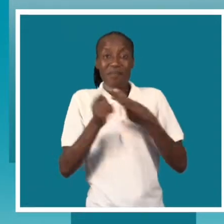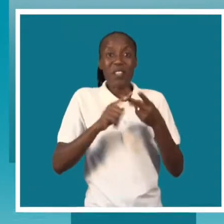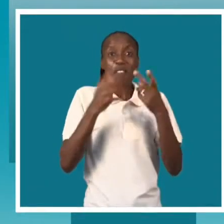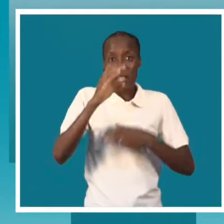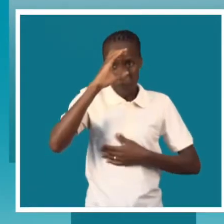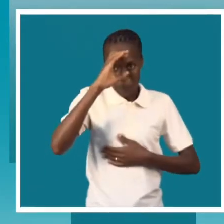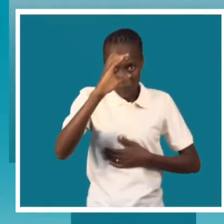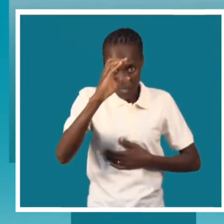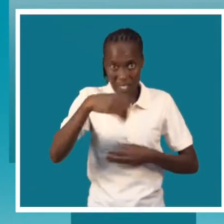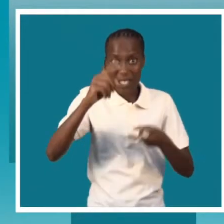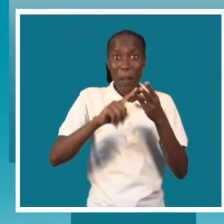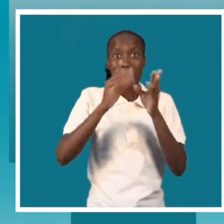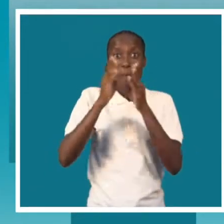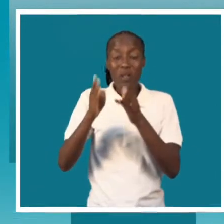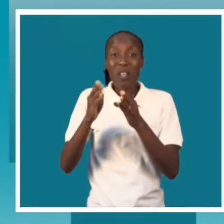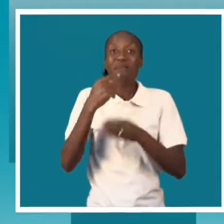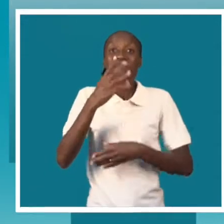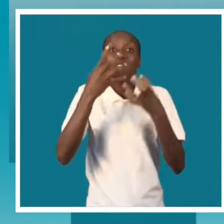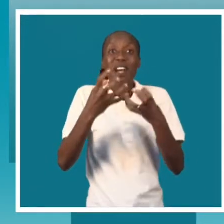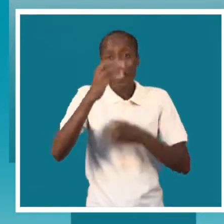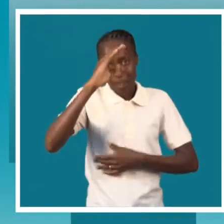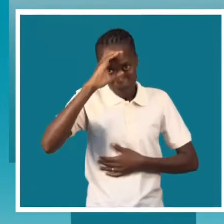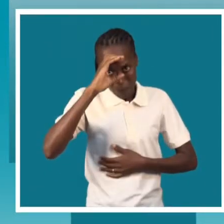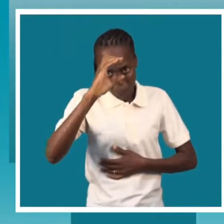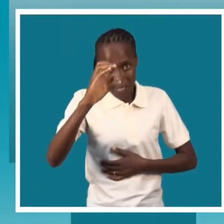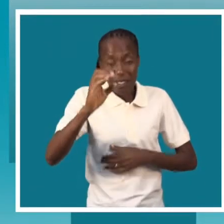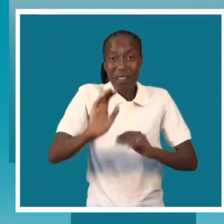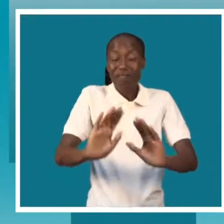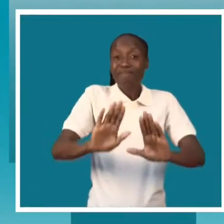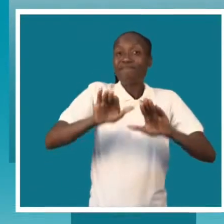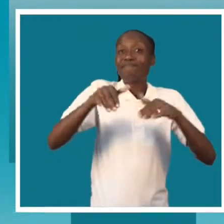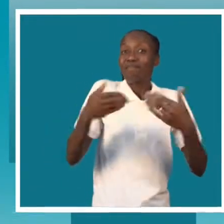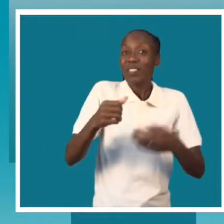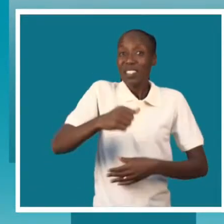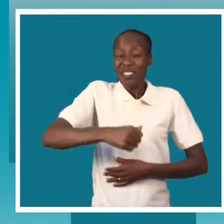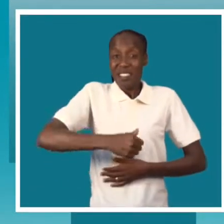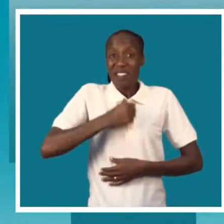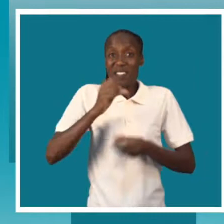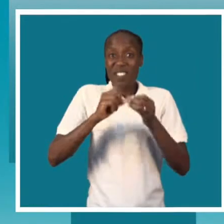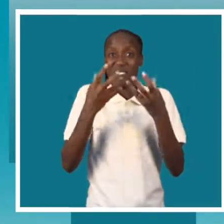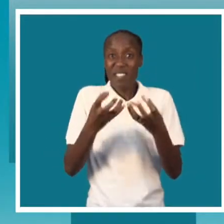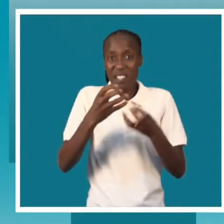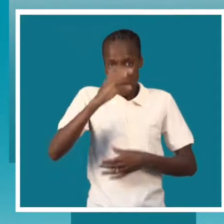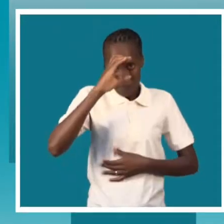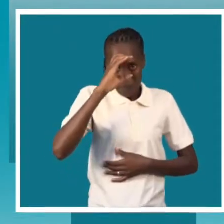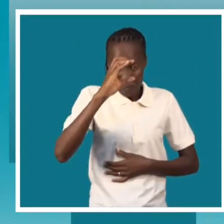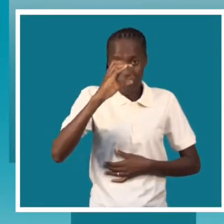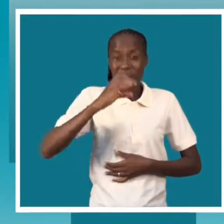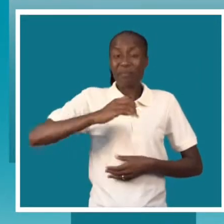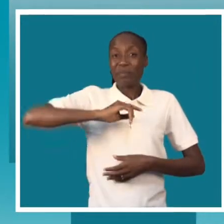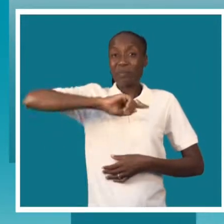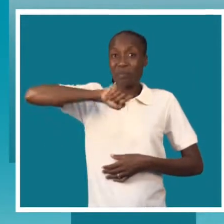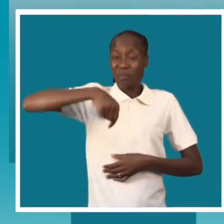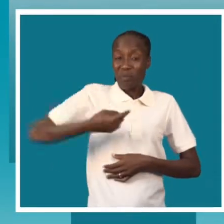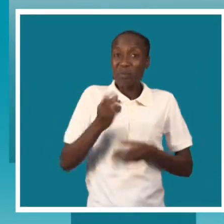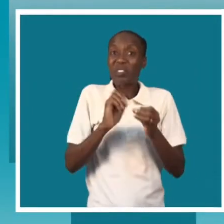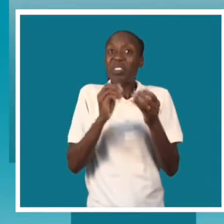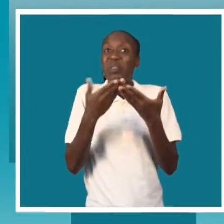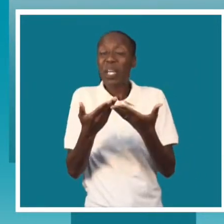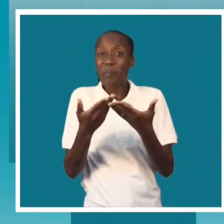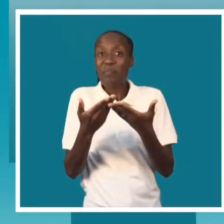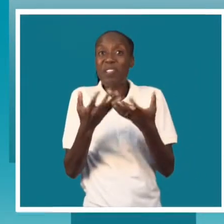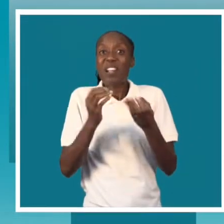falta de confiança. Portanto, quando a pessoa não está confiante de si, não tem segurança de si. E, do outro lado,